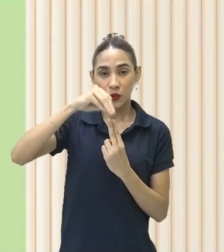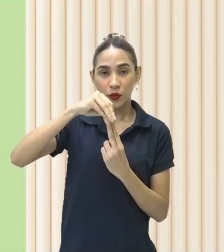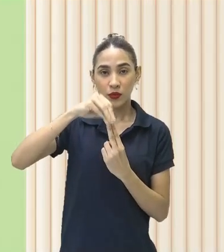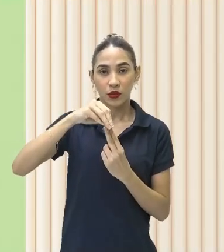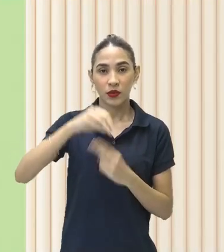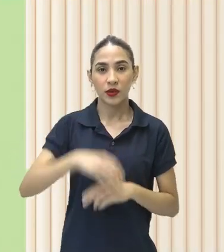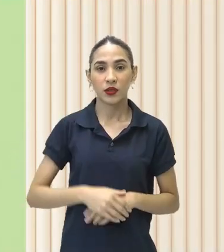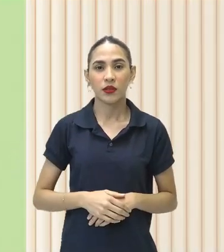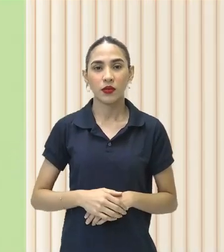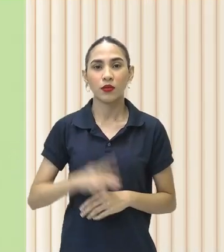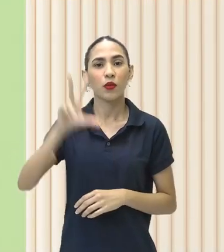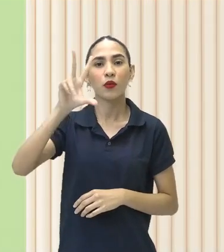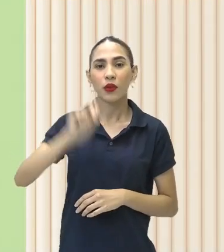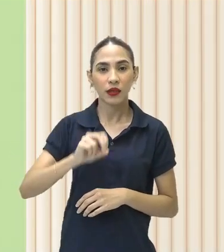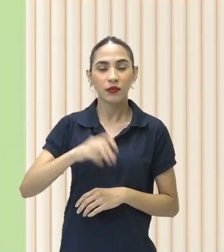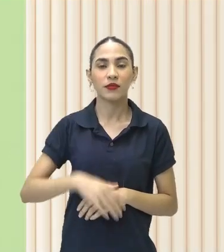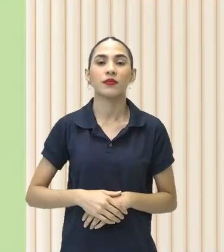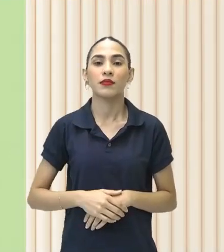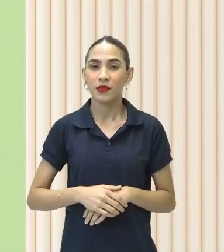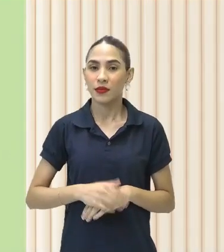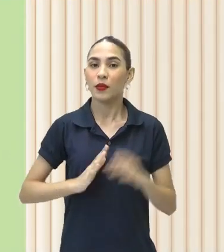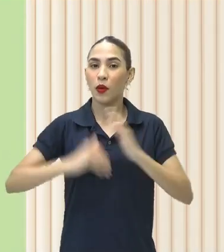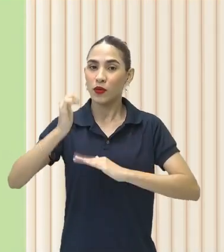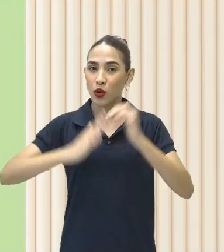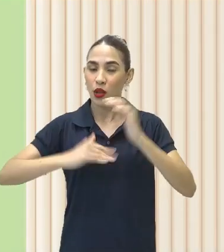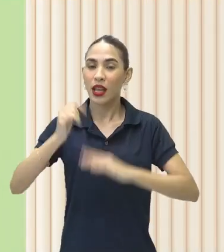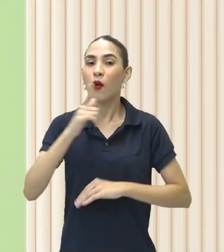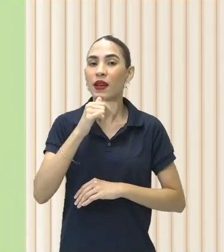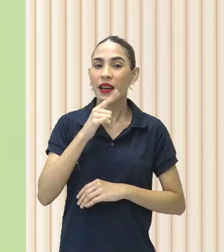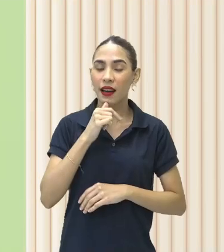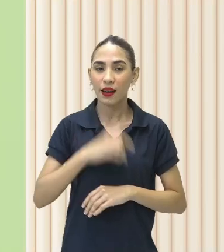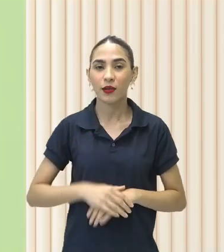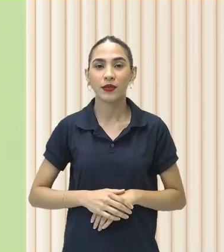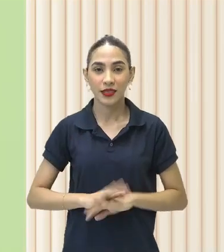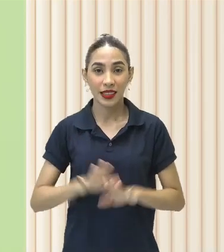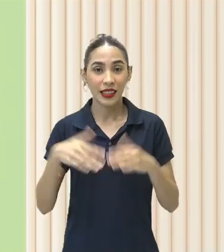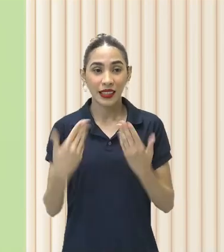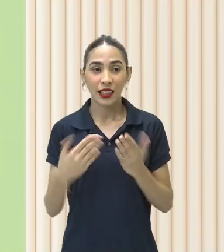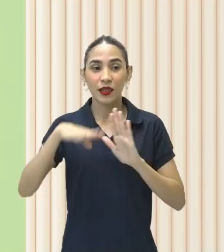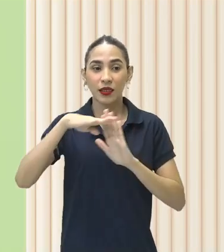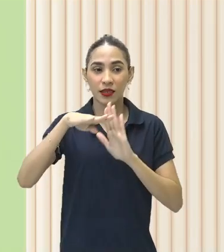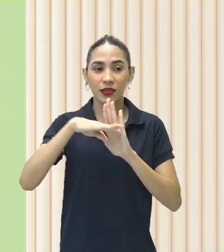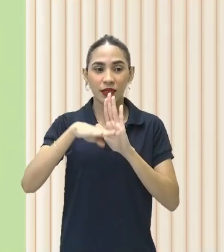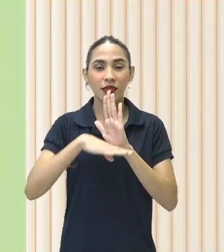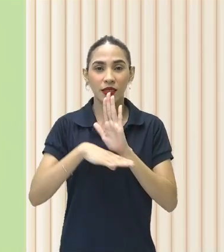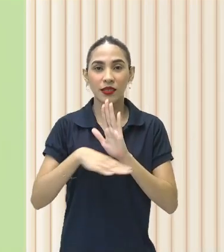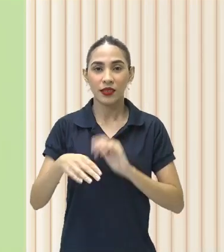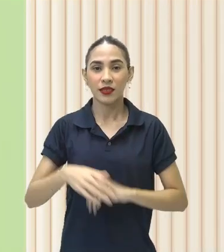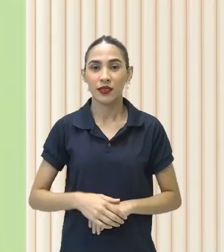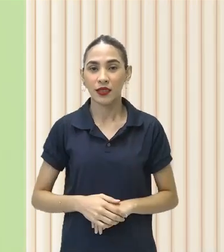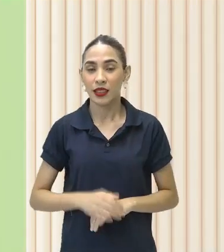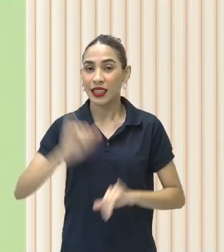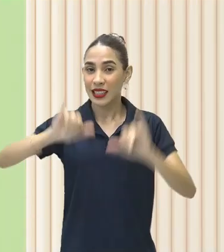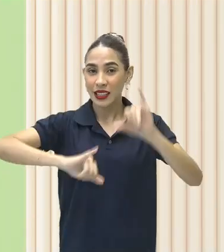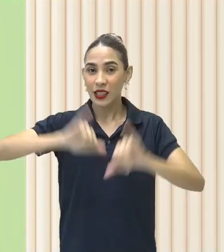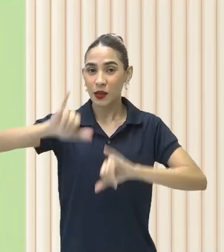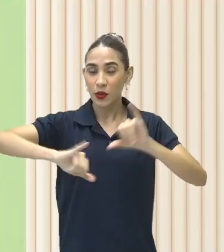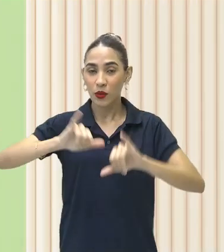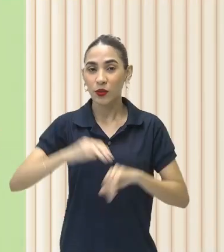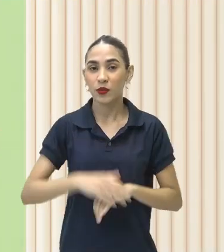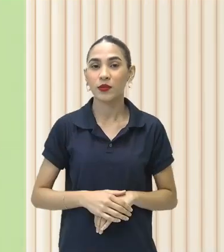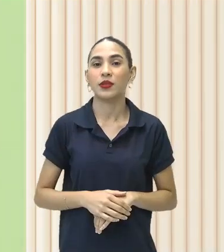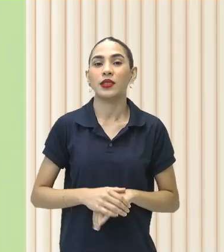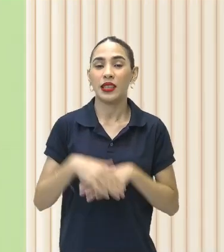Amazonas, especialista em água. Então, ela falou aí sobre os parâmetros químicos, então, ou seja, a água